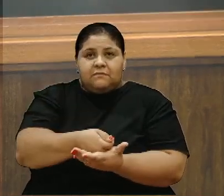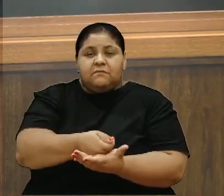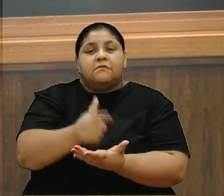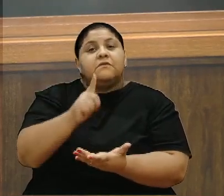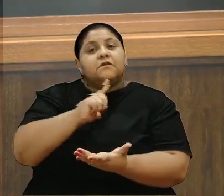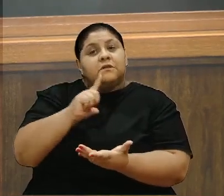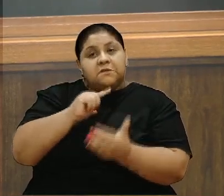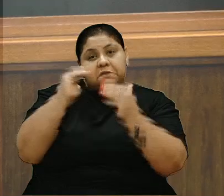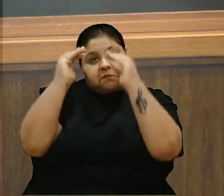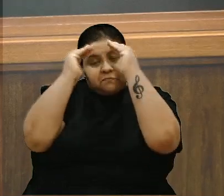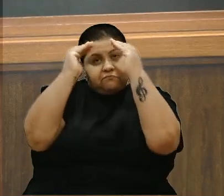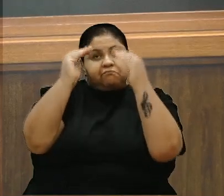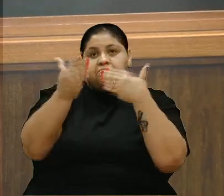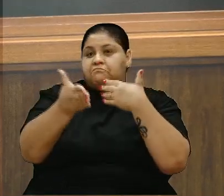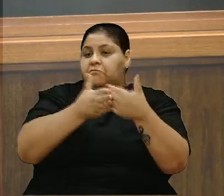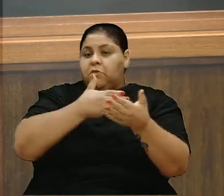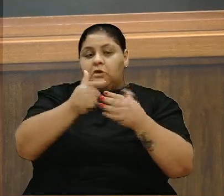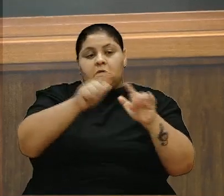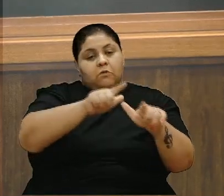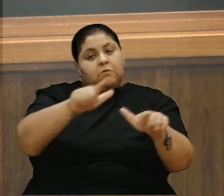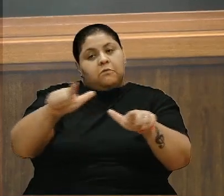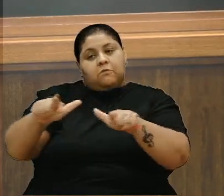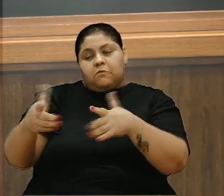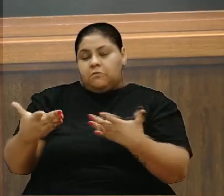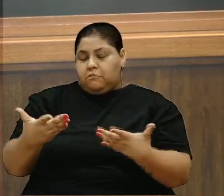ser respeitado em qualquer lugar nos